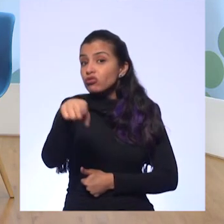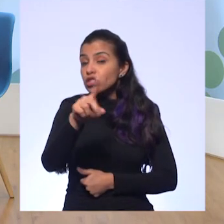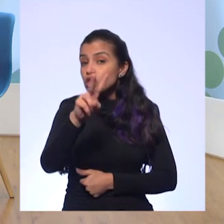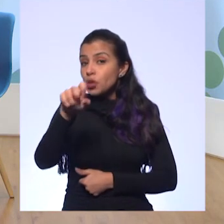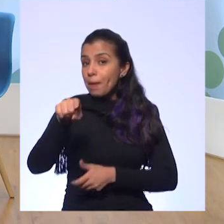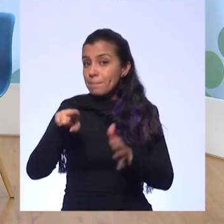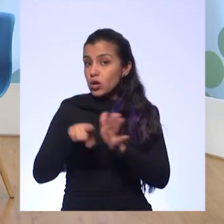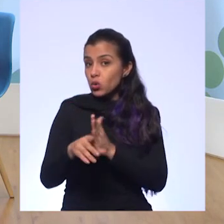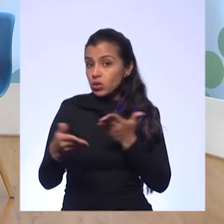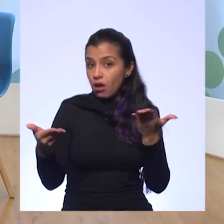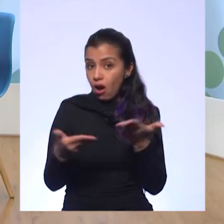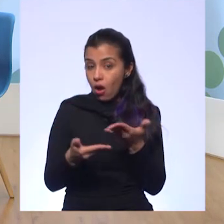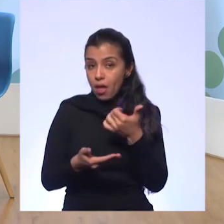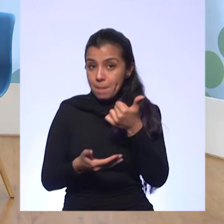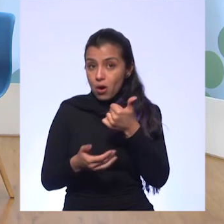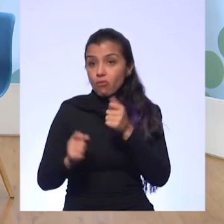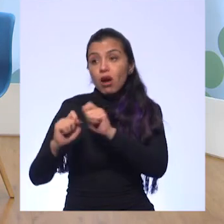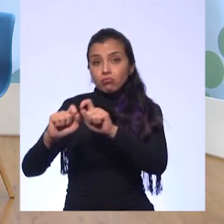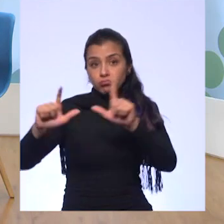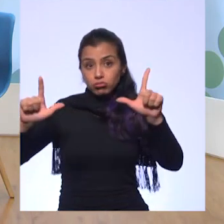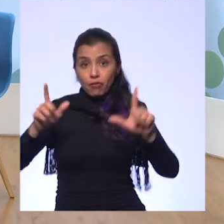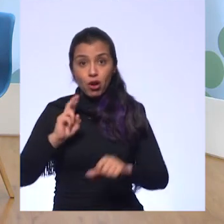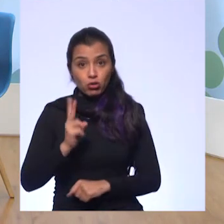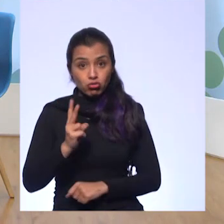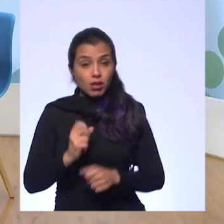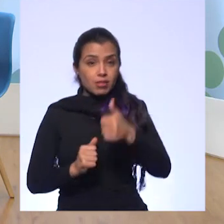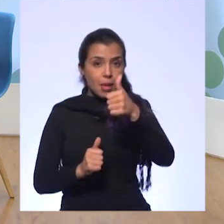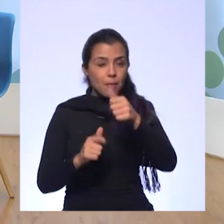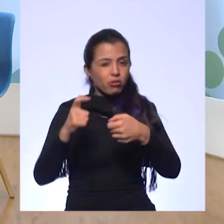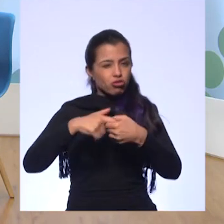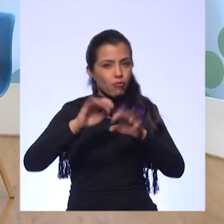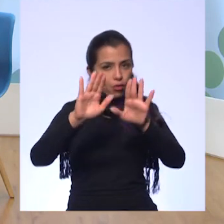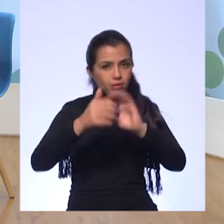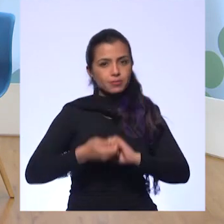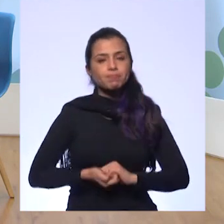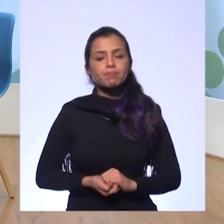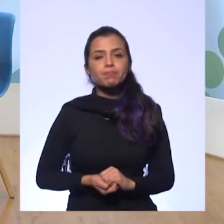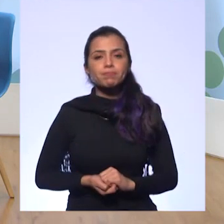questão que está posta aí. Vai ficar na tela. Daqui a pouquinho a gente volta.